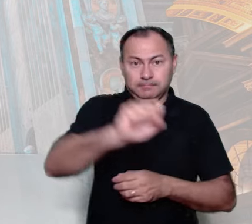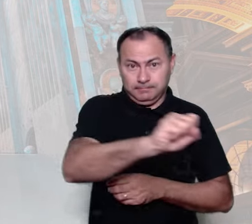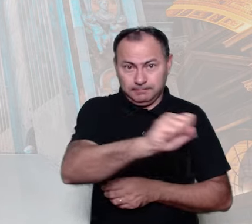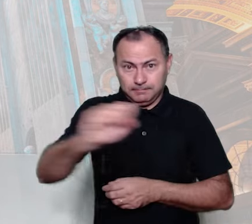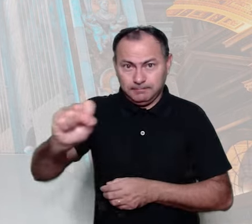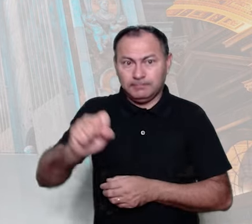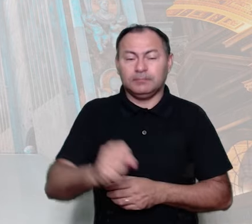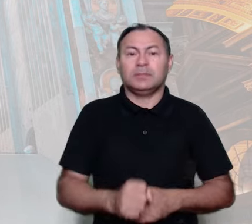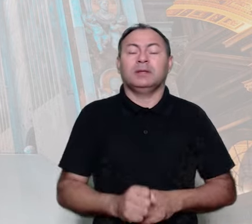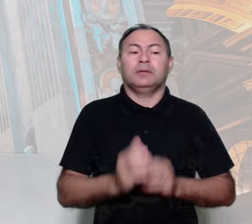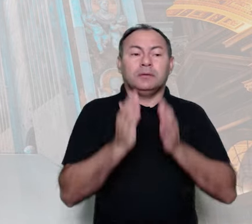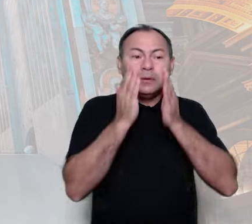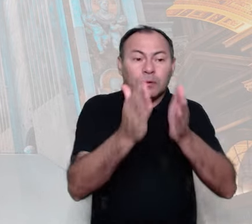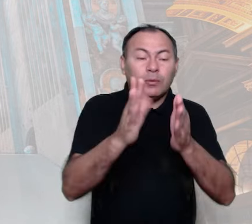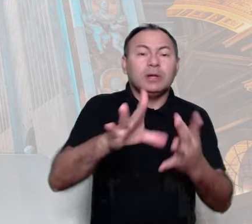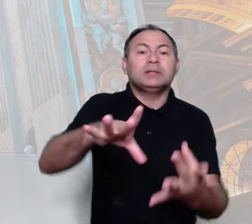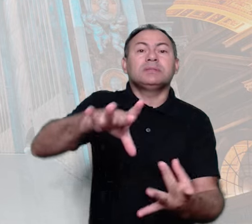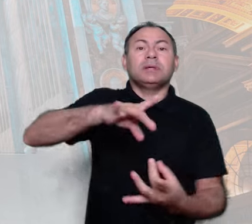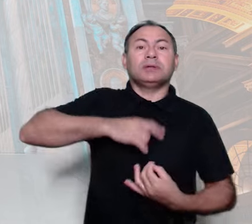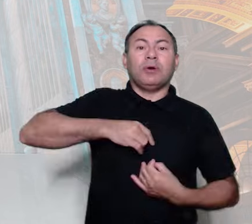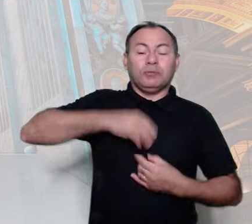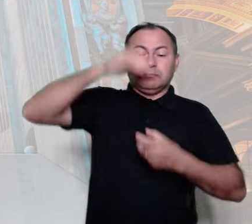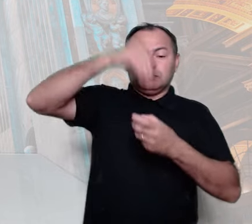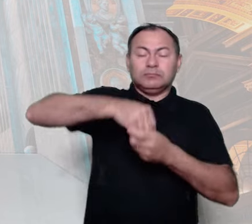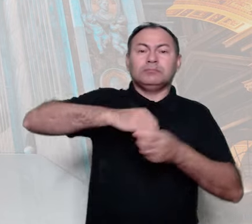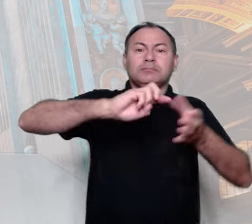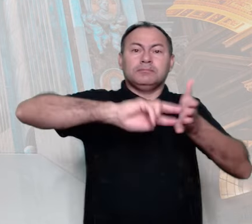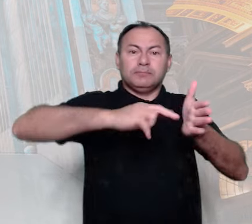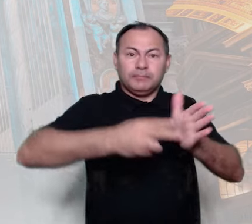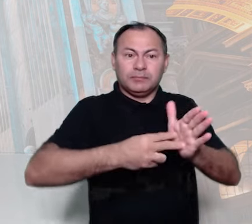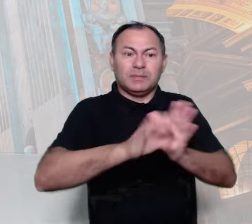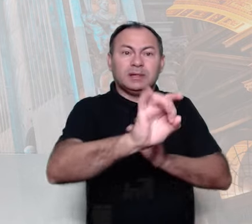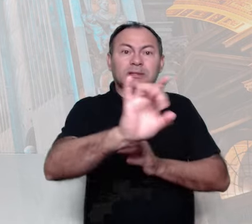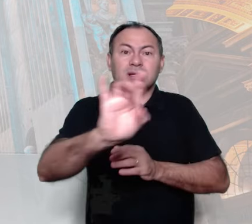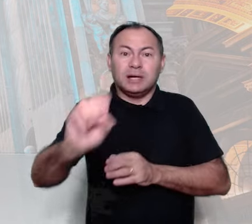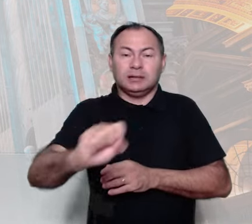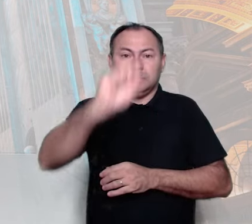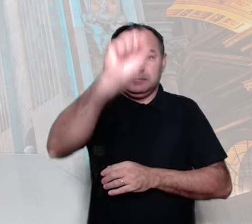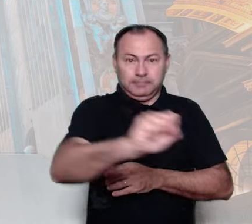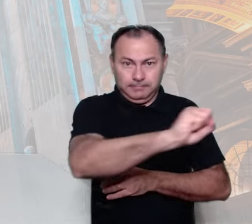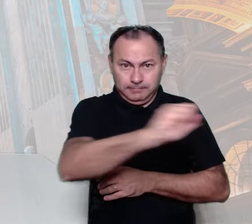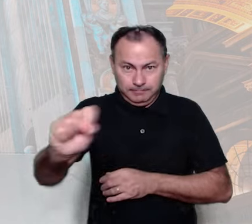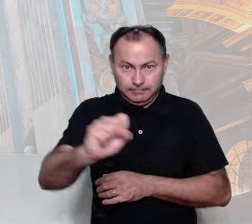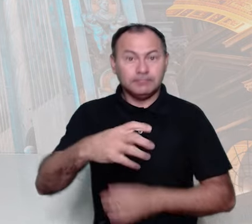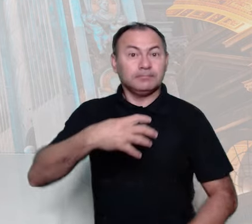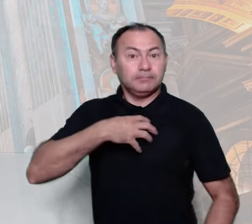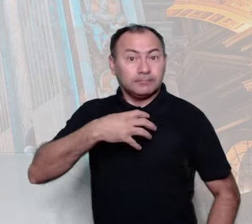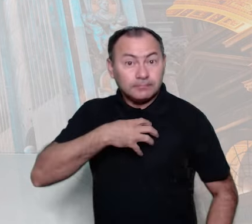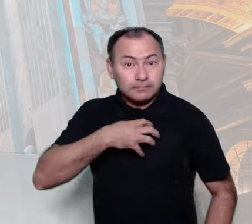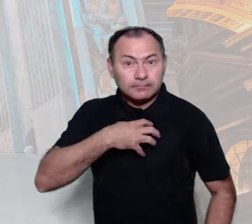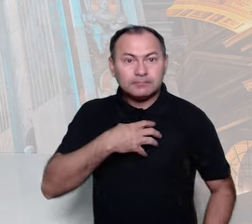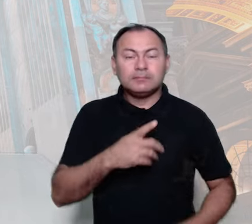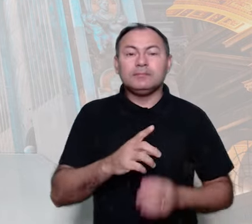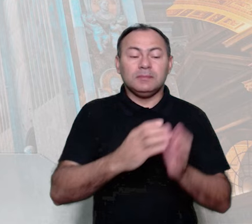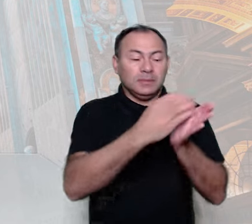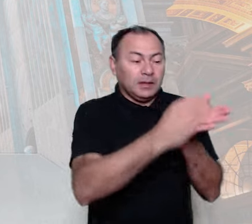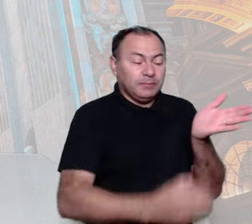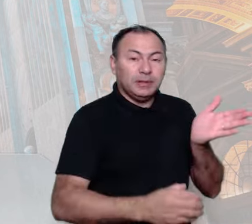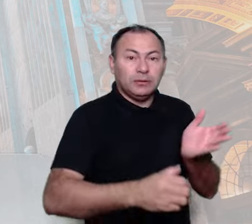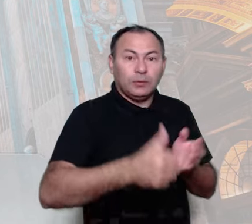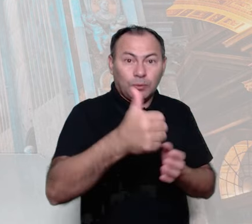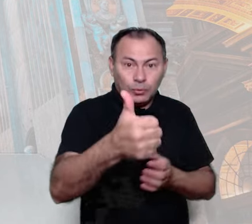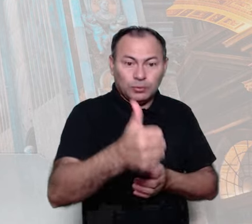matéria dos sacramentos, e uma dimensão espiritual, a interioridade e o significado de cada sacramento. E desse modo, então,